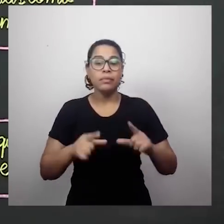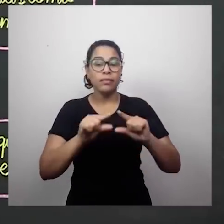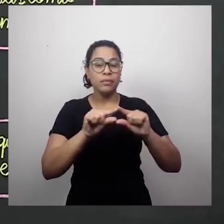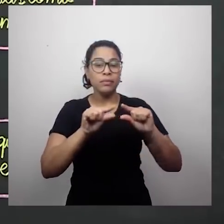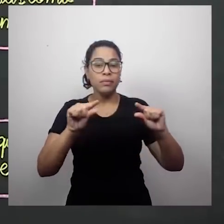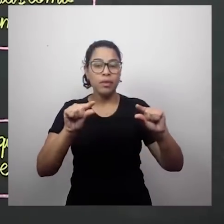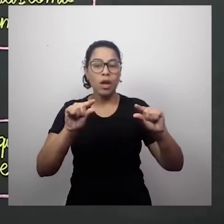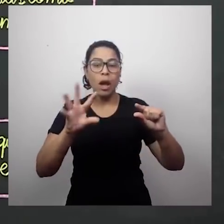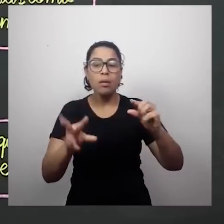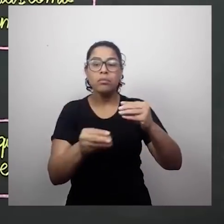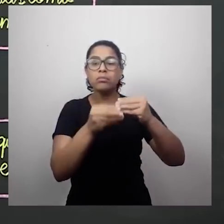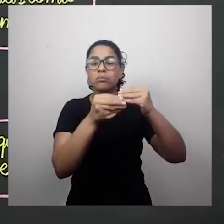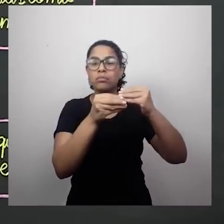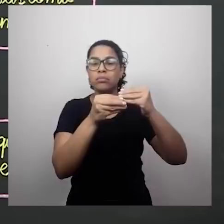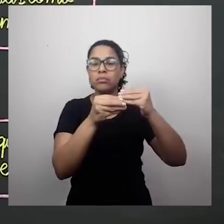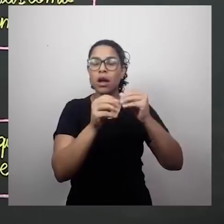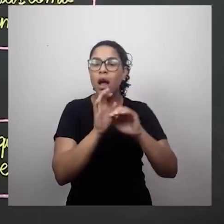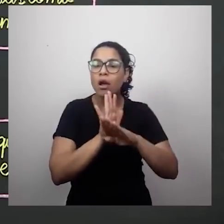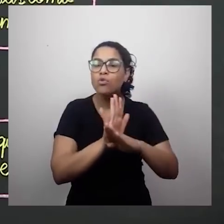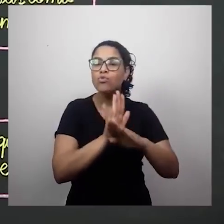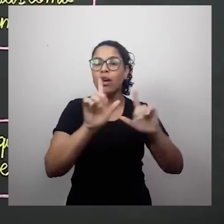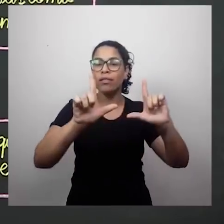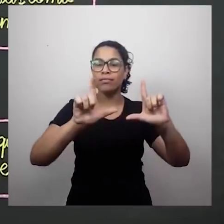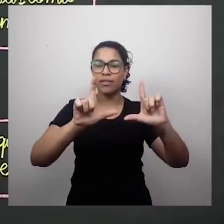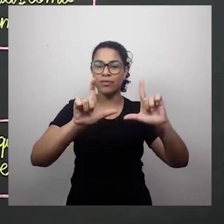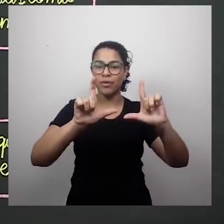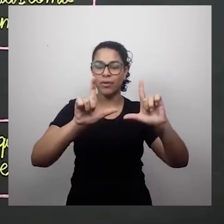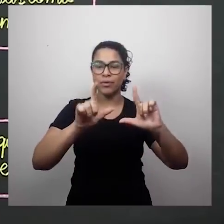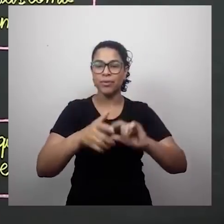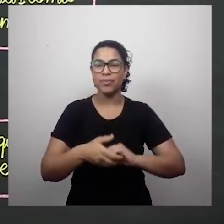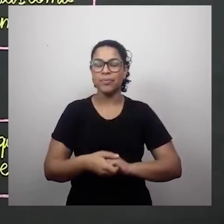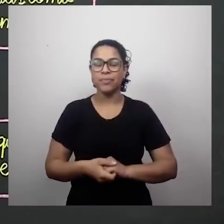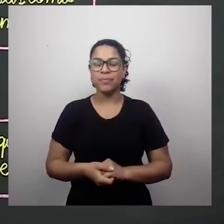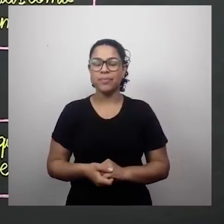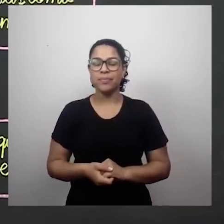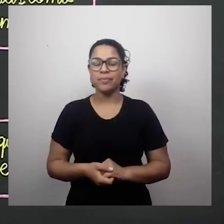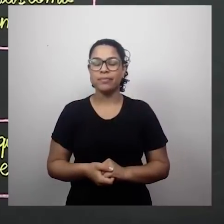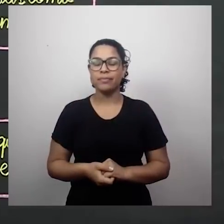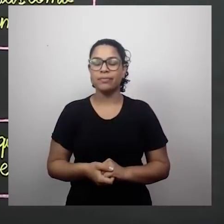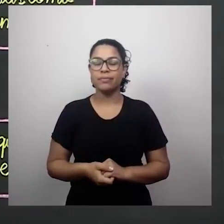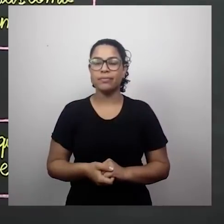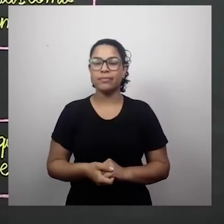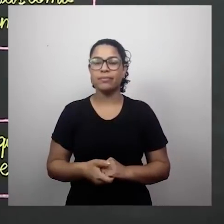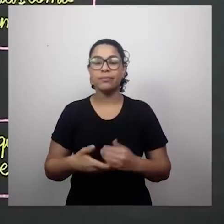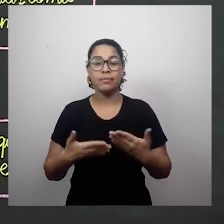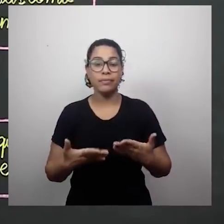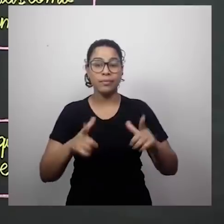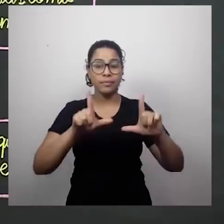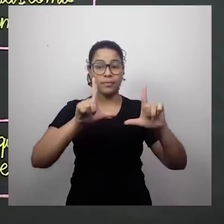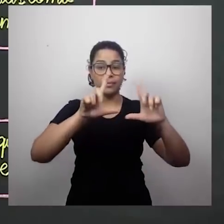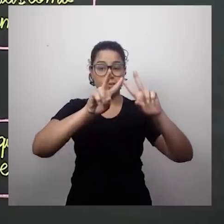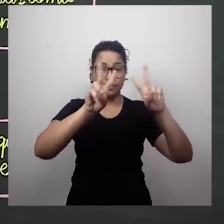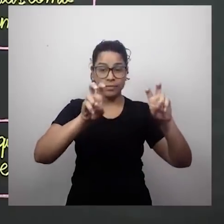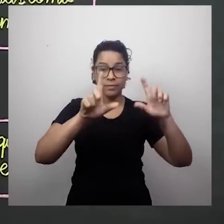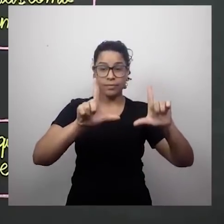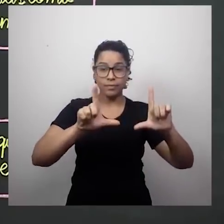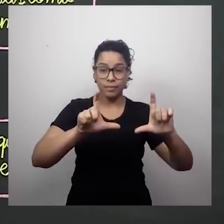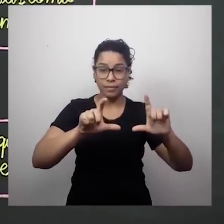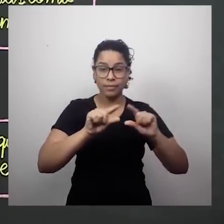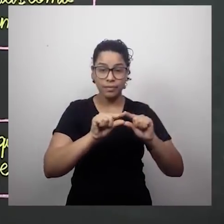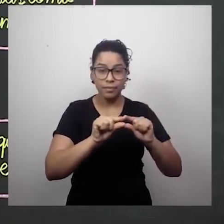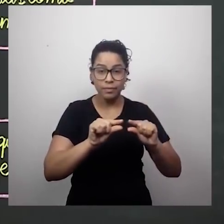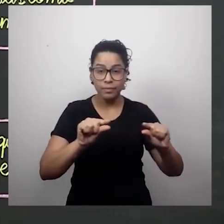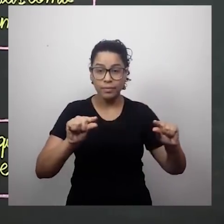é um complemento, uma informação a mais que a fotografia não consegue dar conta. Então, títulos, imagens, legendas e